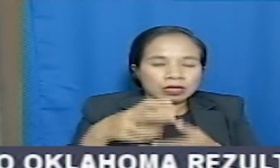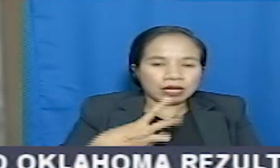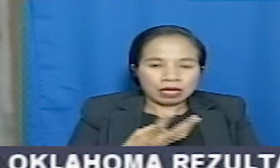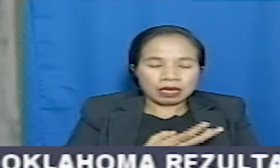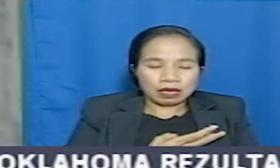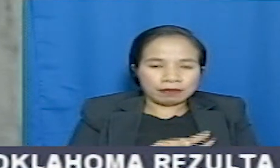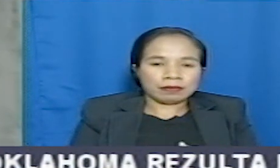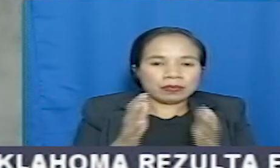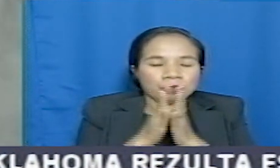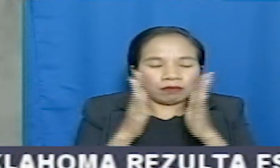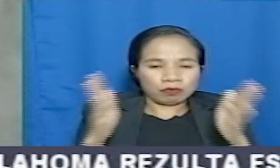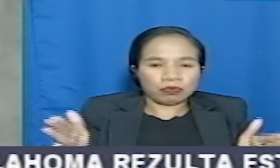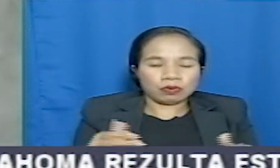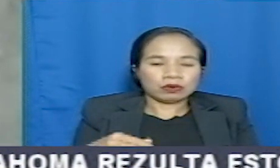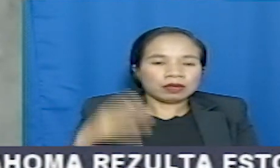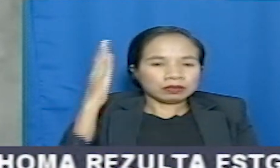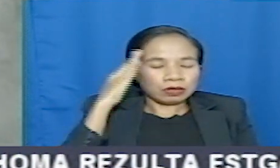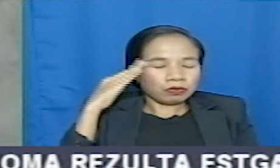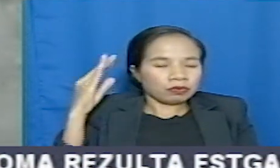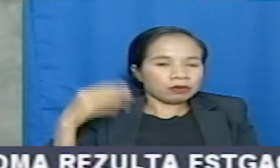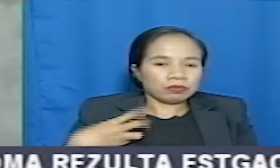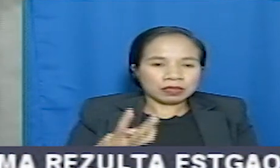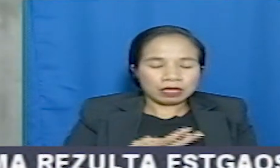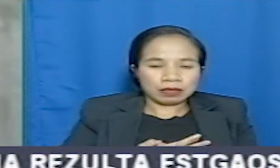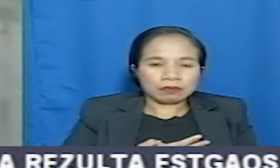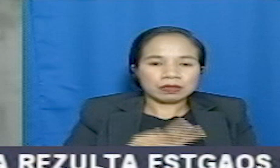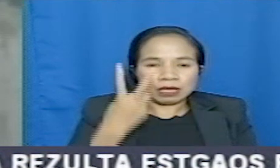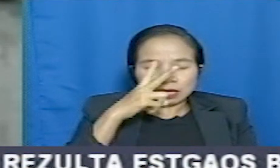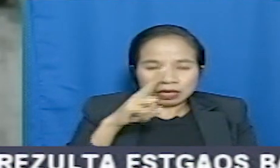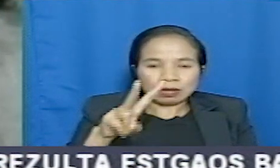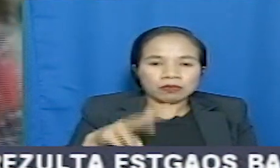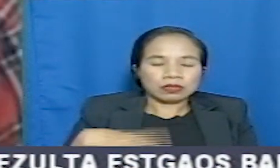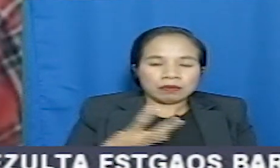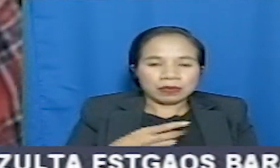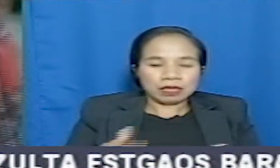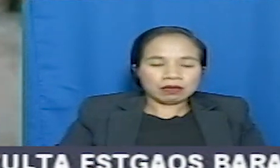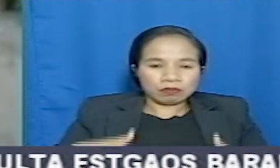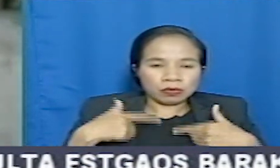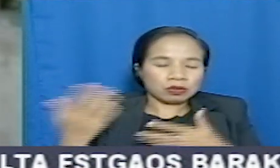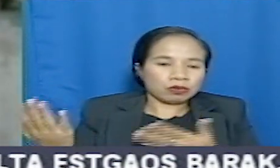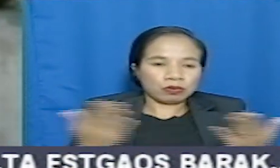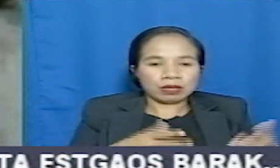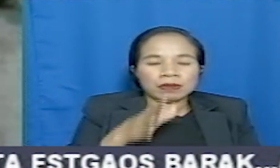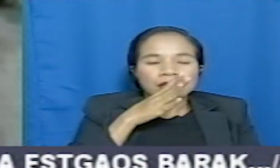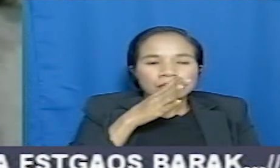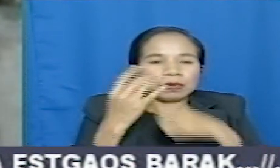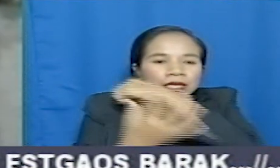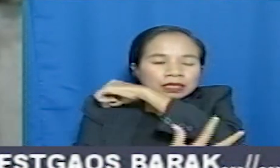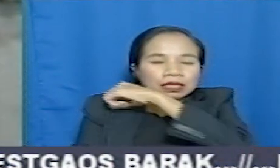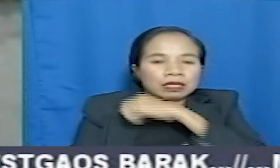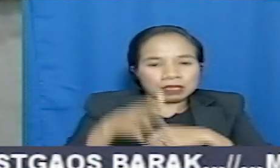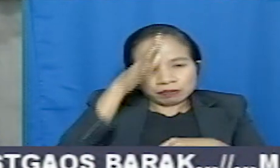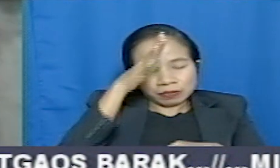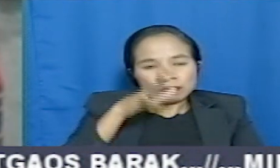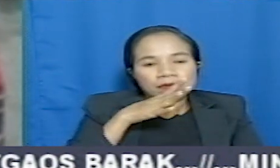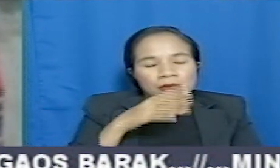mai to atu haremos ami ne misidad haremos ami ne moris haluri ami ne inang faluk aman katua